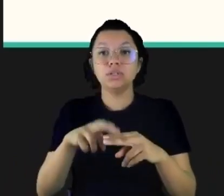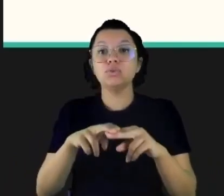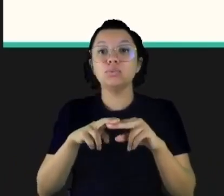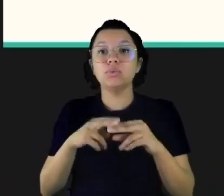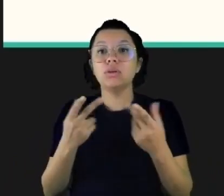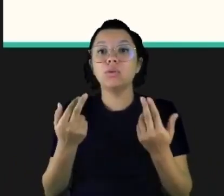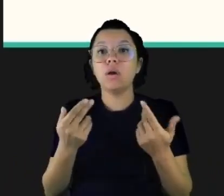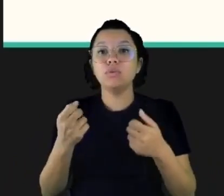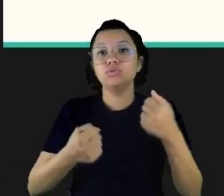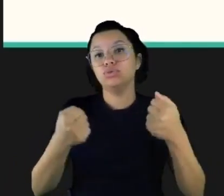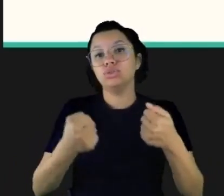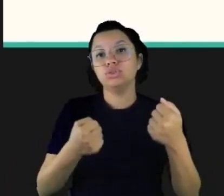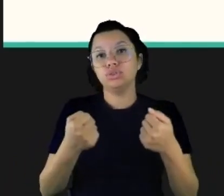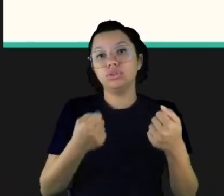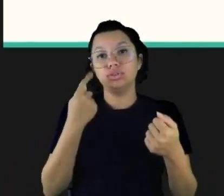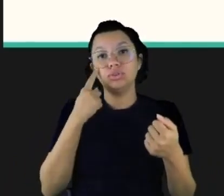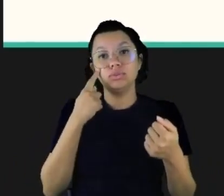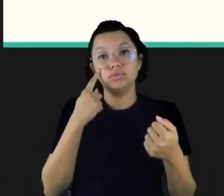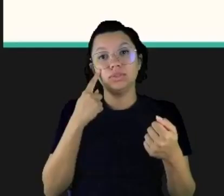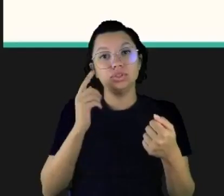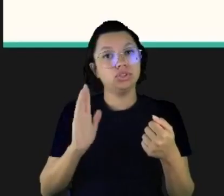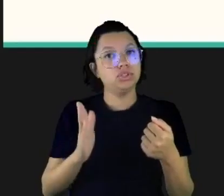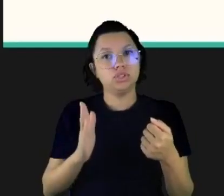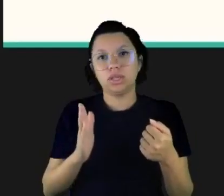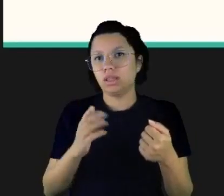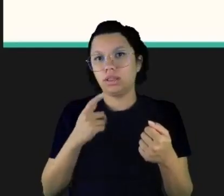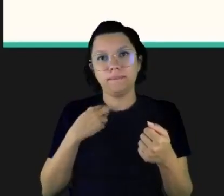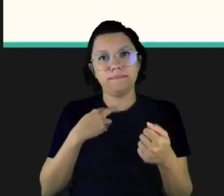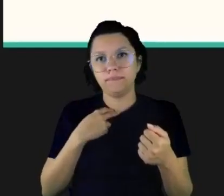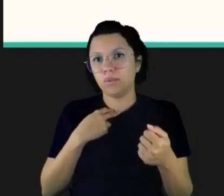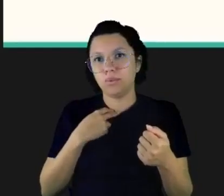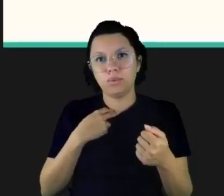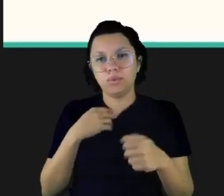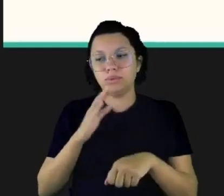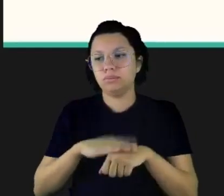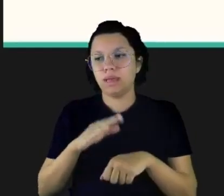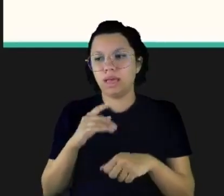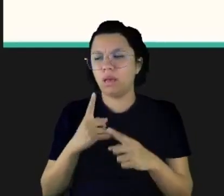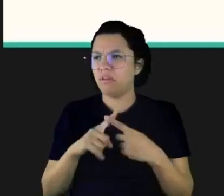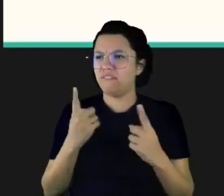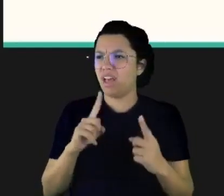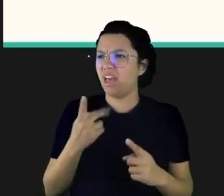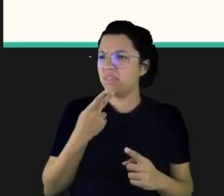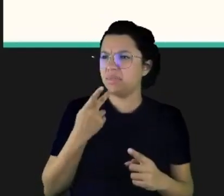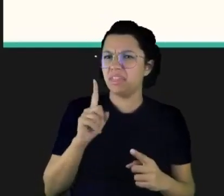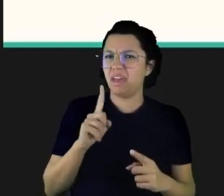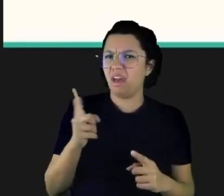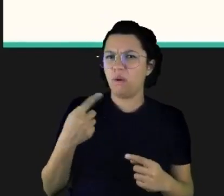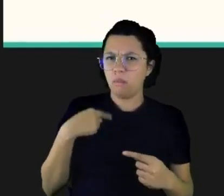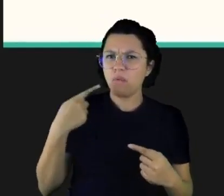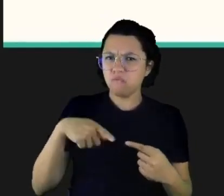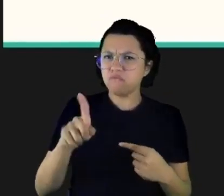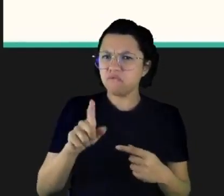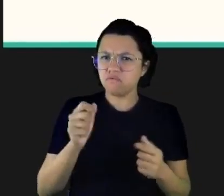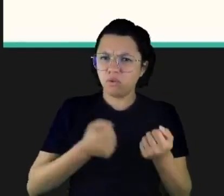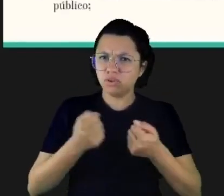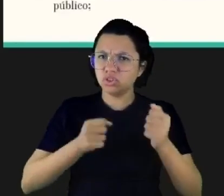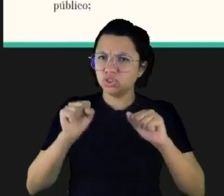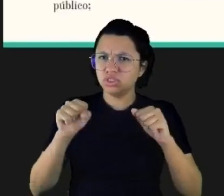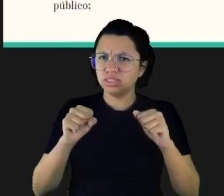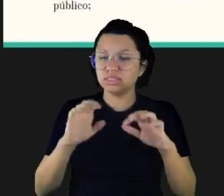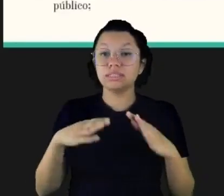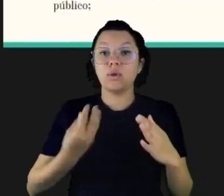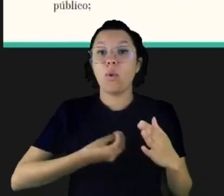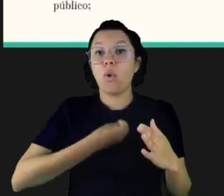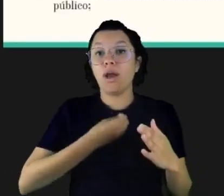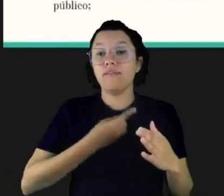que a gente vê que eles já não estão mais podendo, mas negam isso, insistem em dirigir e põem a vida deles e do outro em